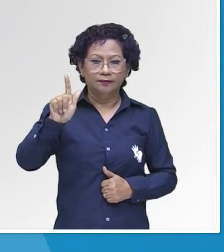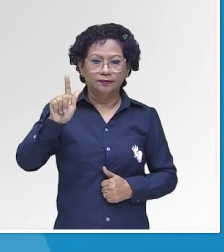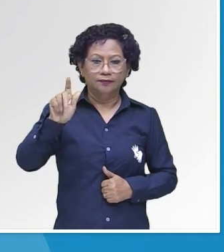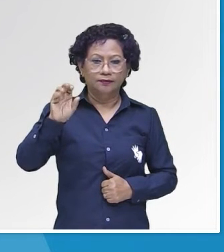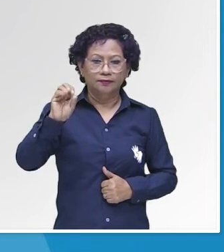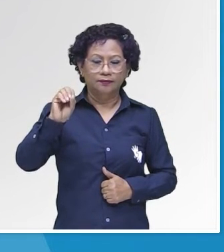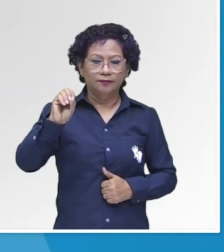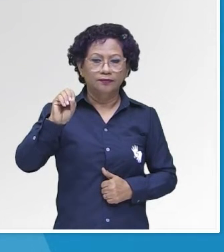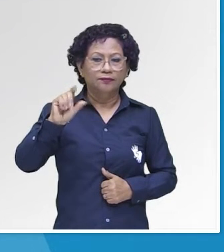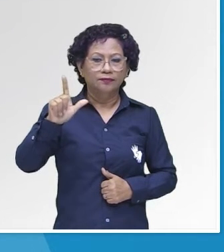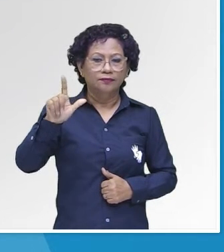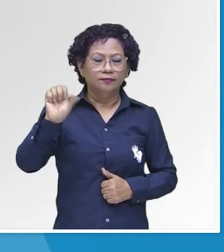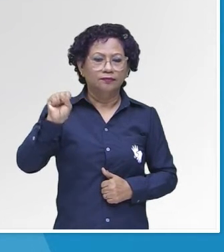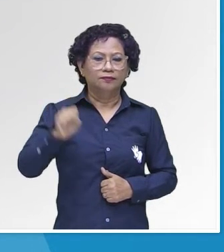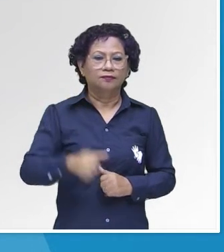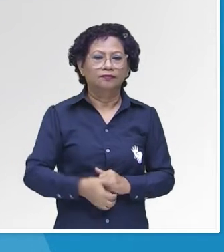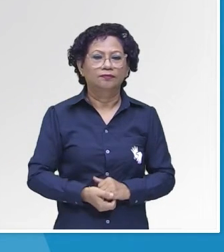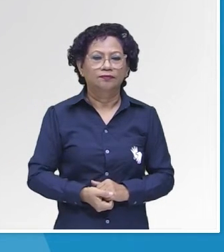tendo como resultado